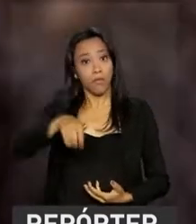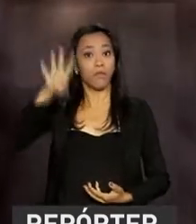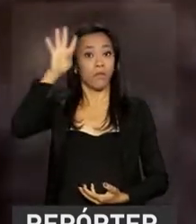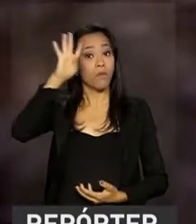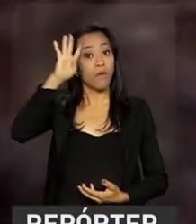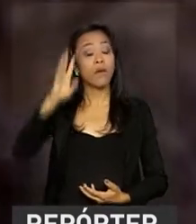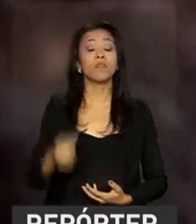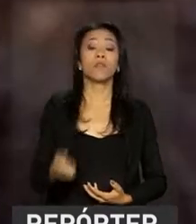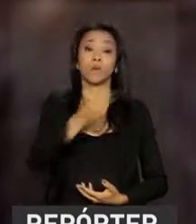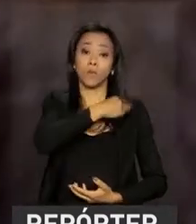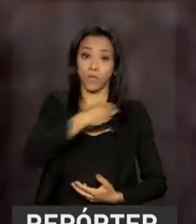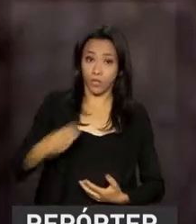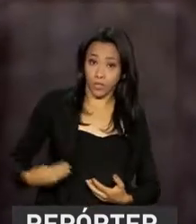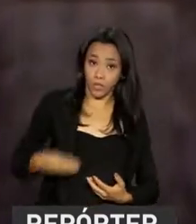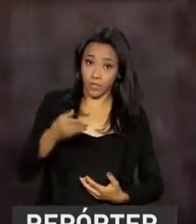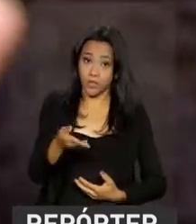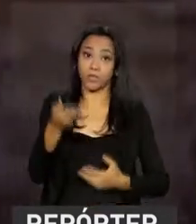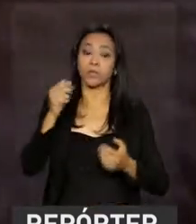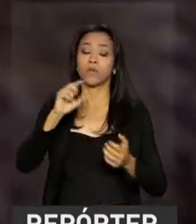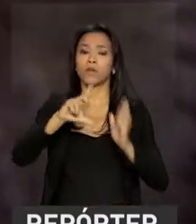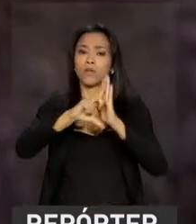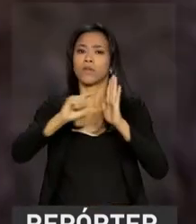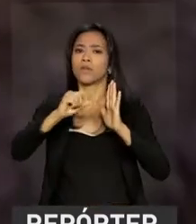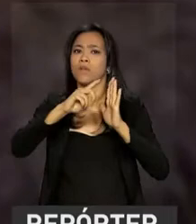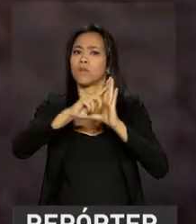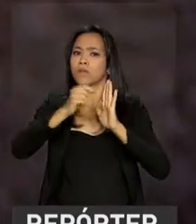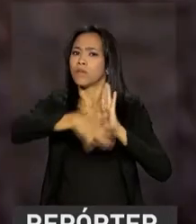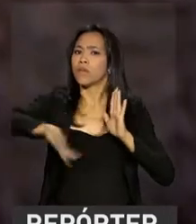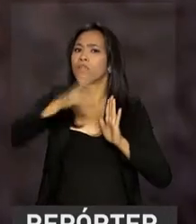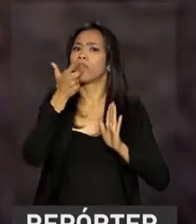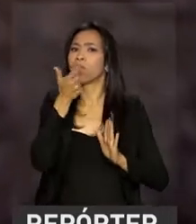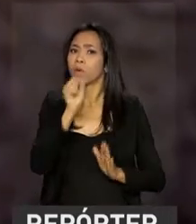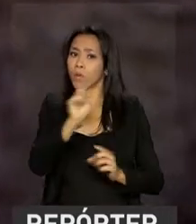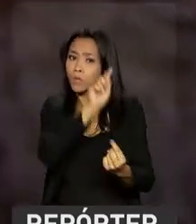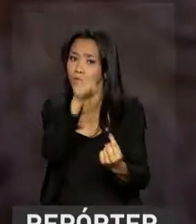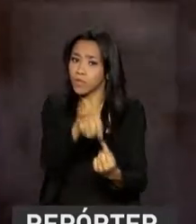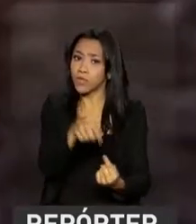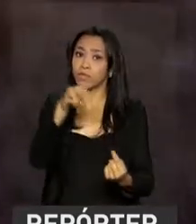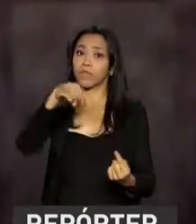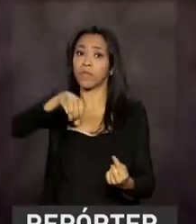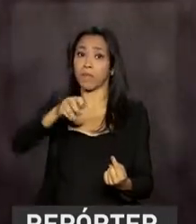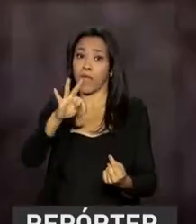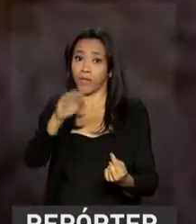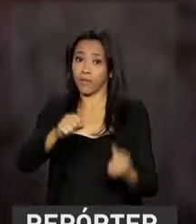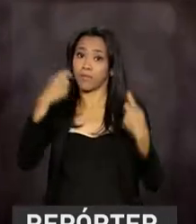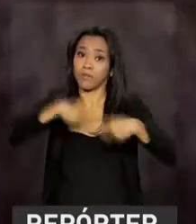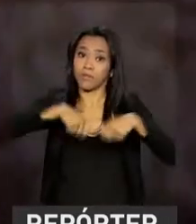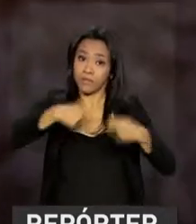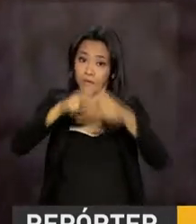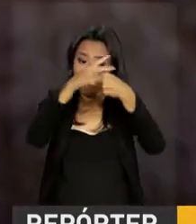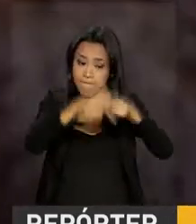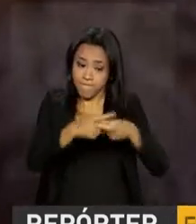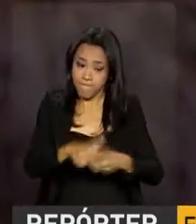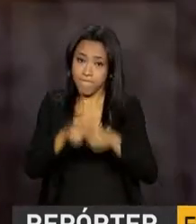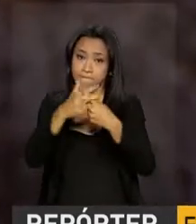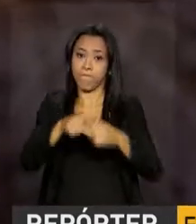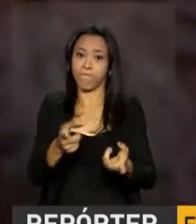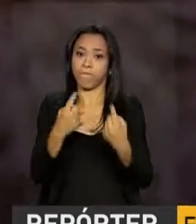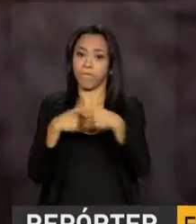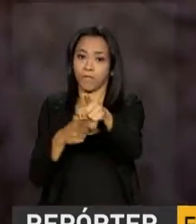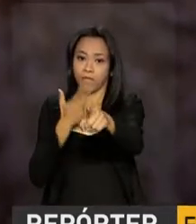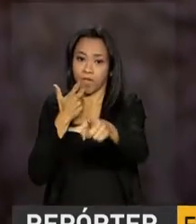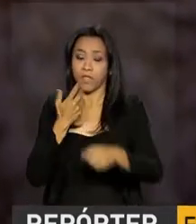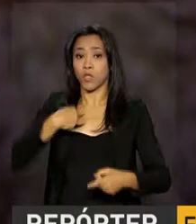da casa civil ressaltou que a mudança da meta era indispensável nós estamos trabalhando ali no limite